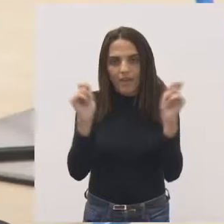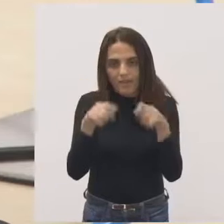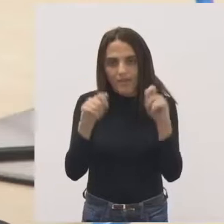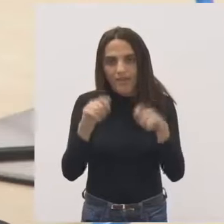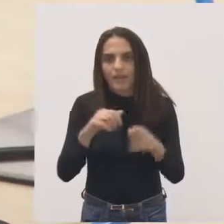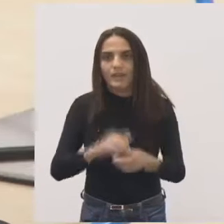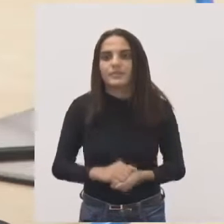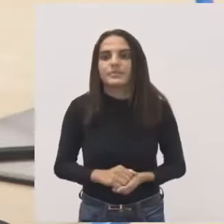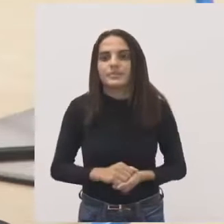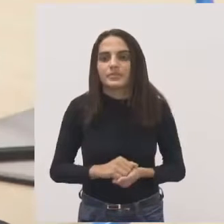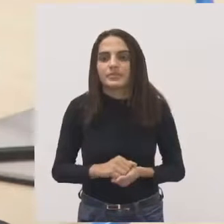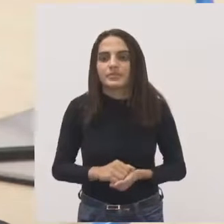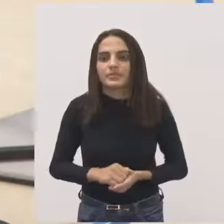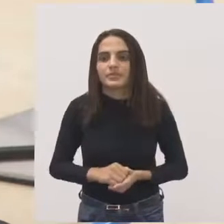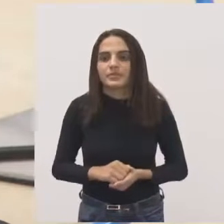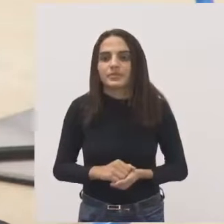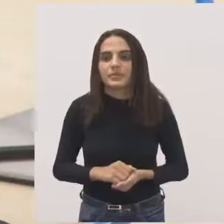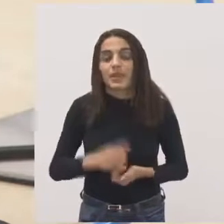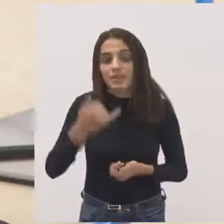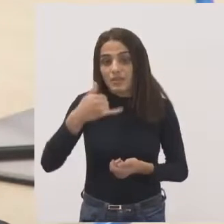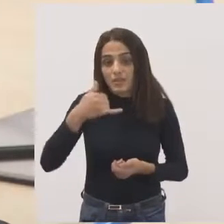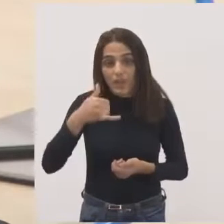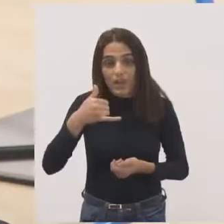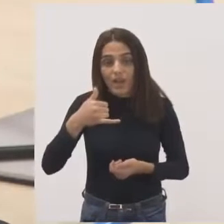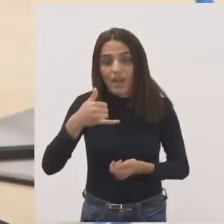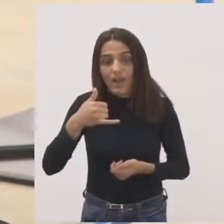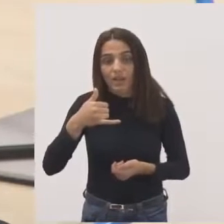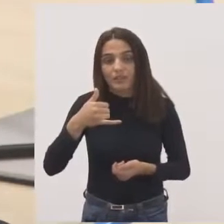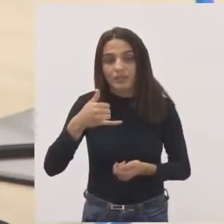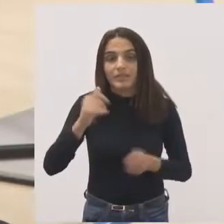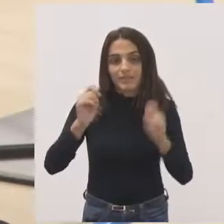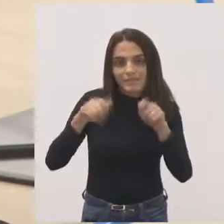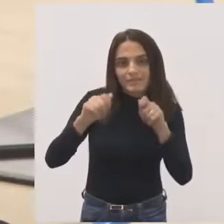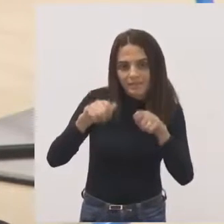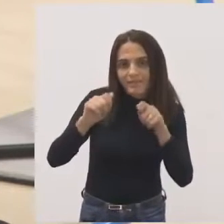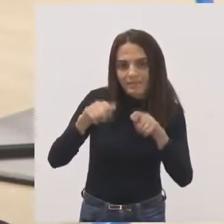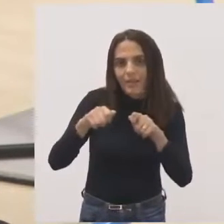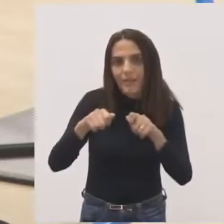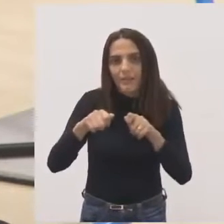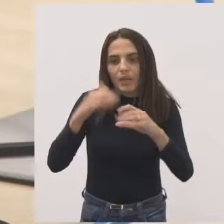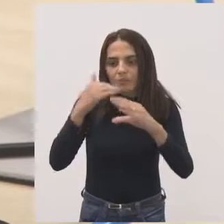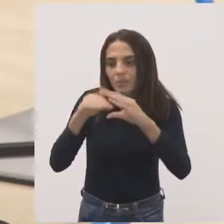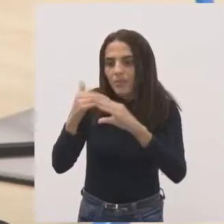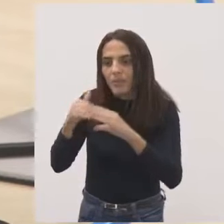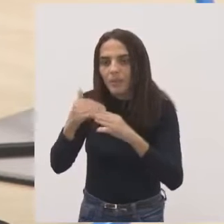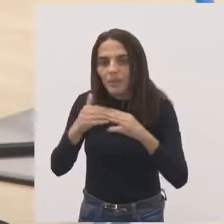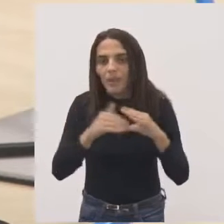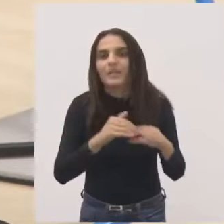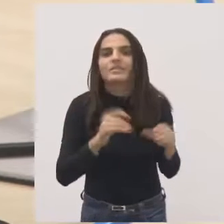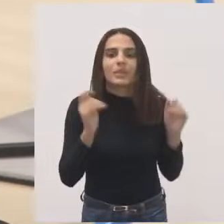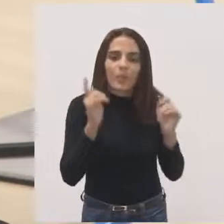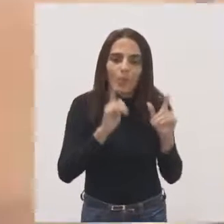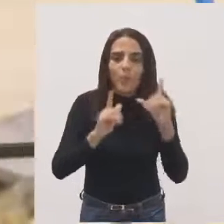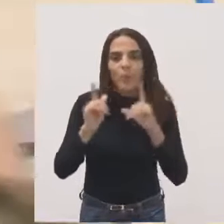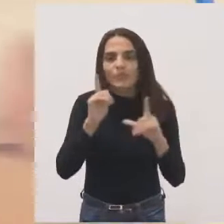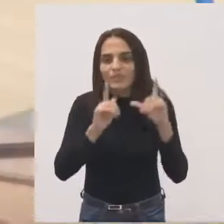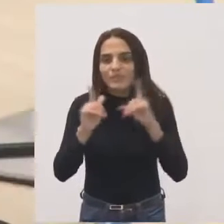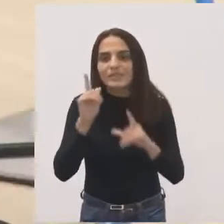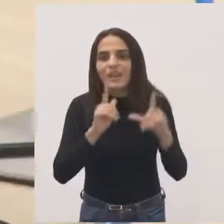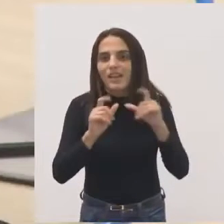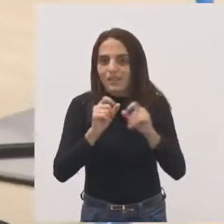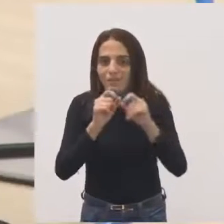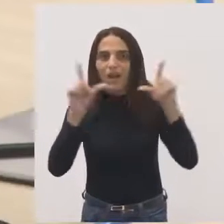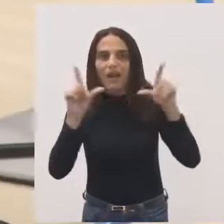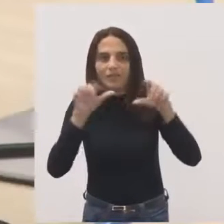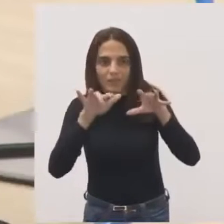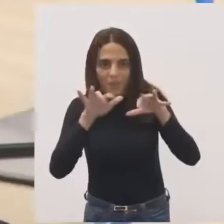bom? Nos celulares que dá para compartilhar com Windows, você consegue conectar seu celular para aparecer